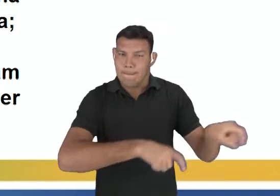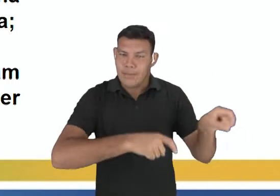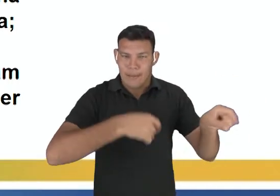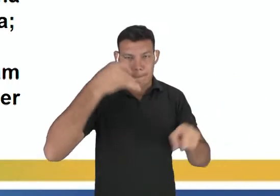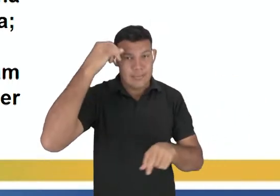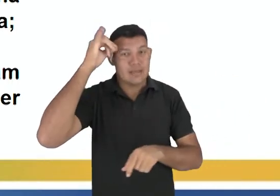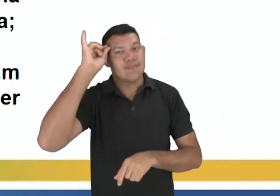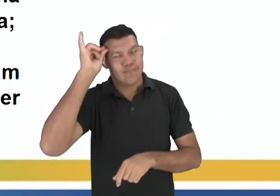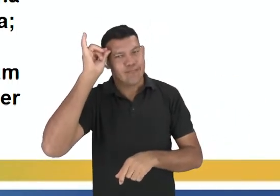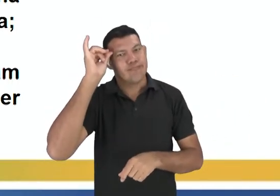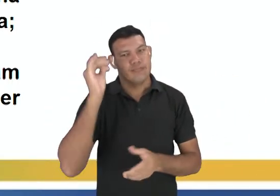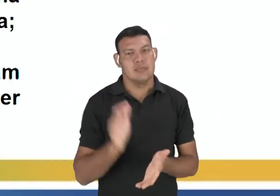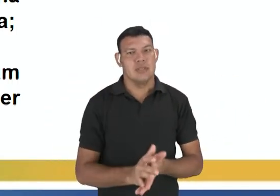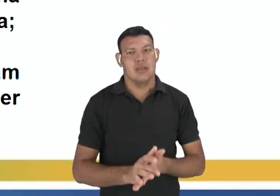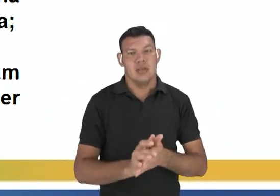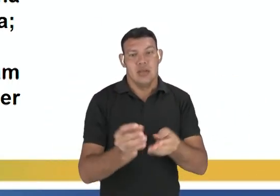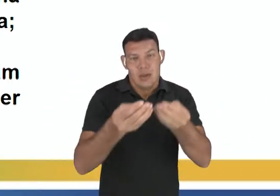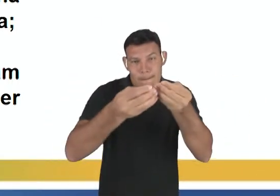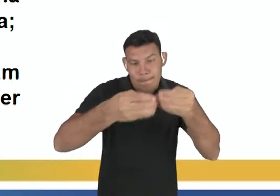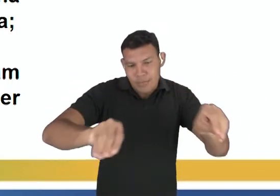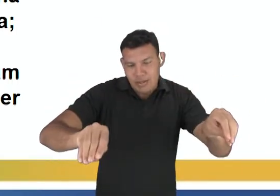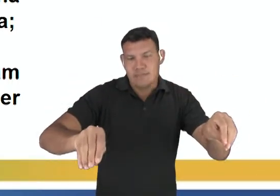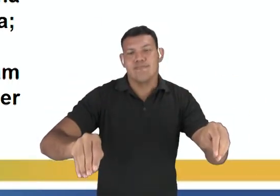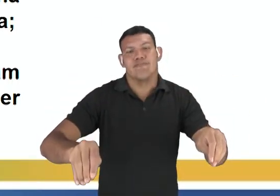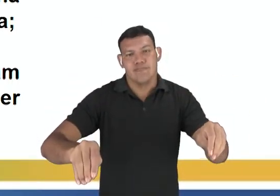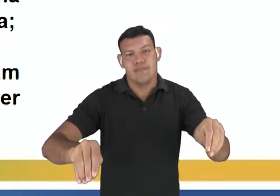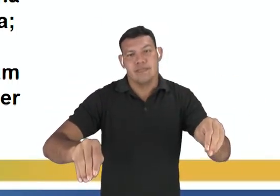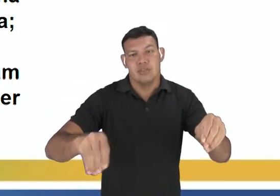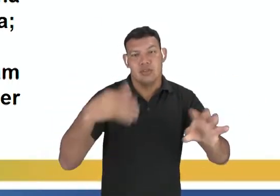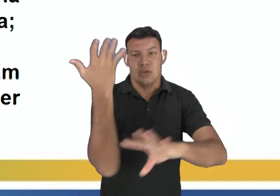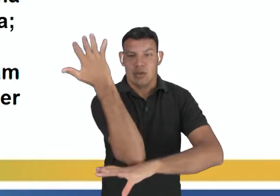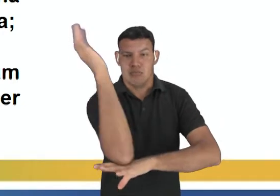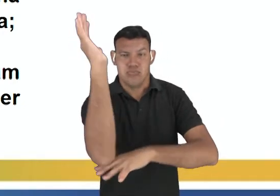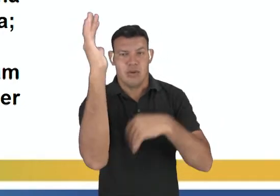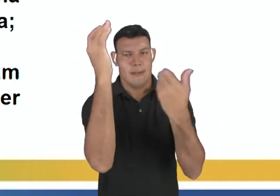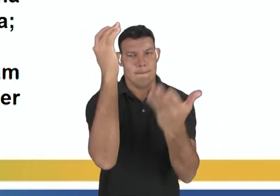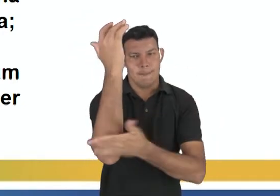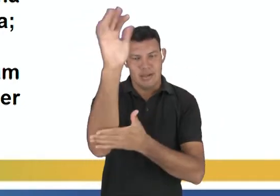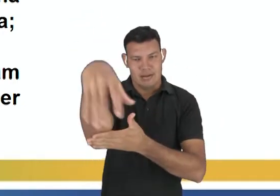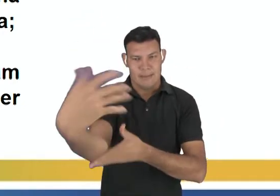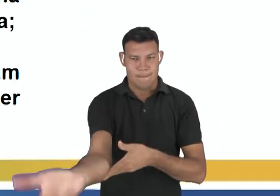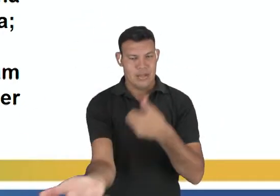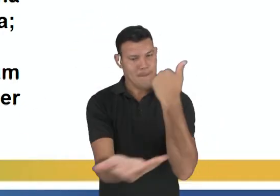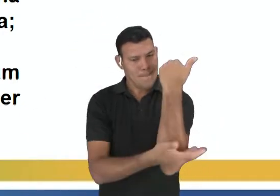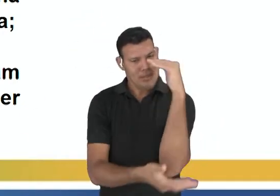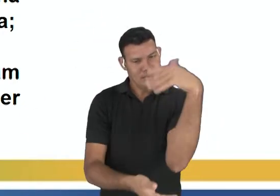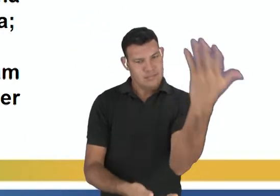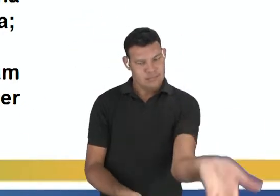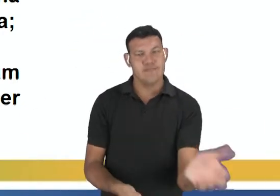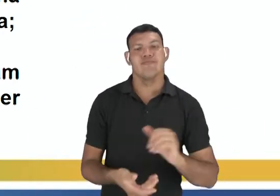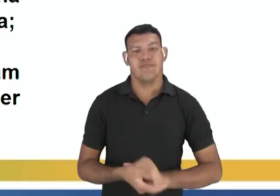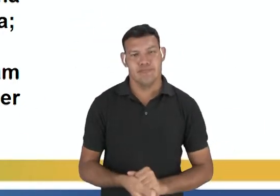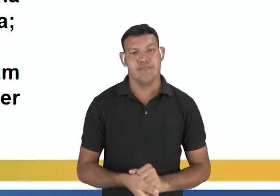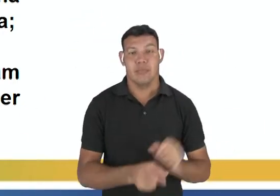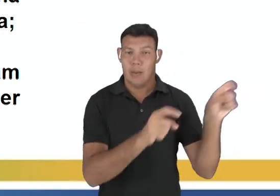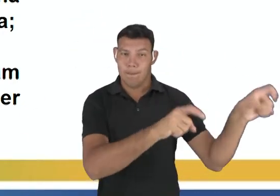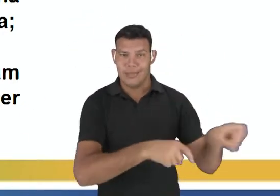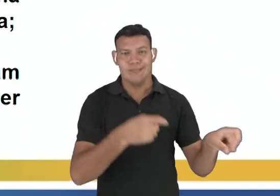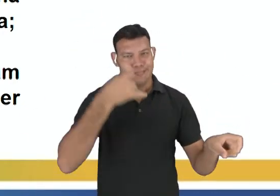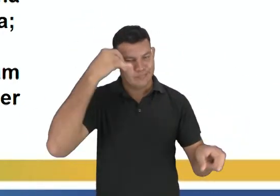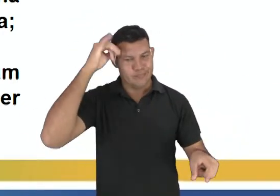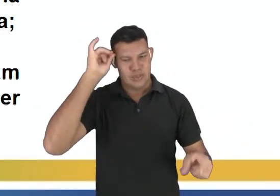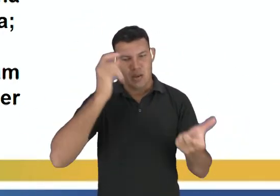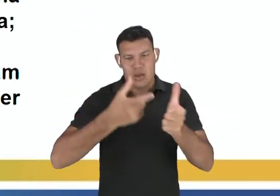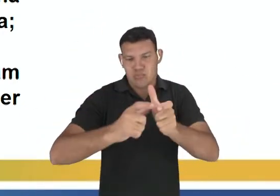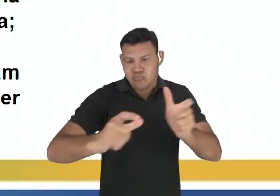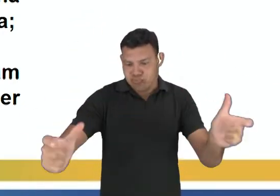mais provocam e provocaram desmatamentos na Amazônia. Por esse motivo, criação requer grandes áreas de